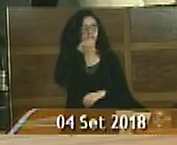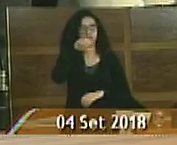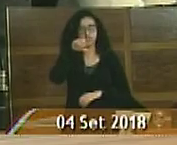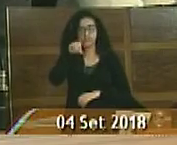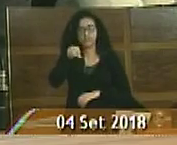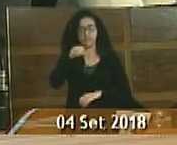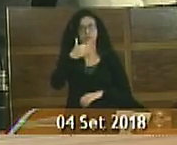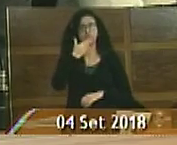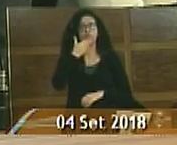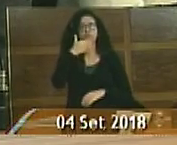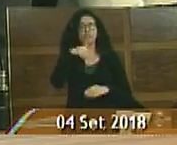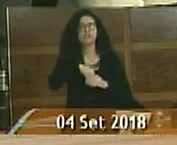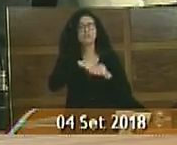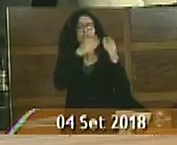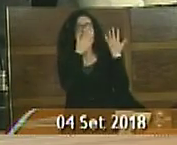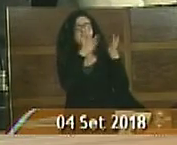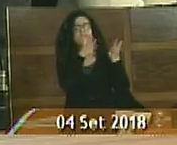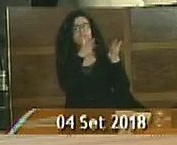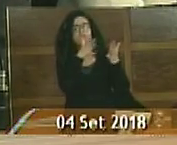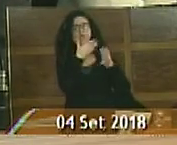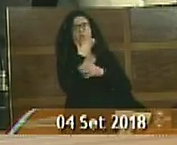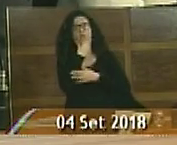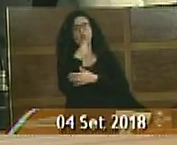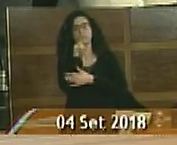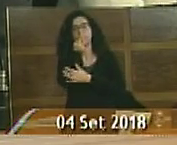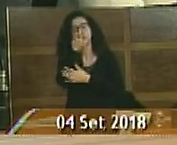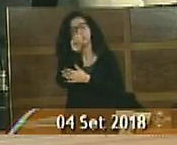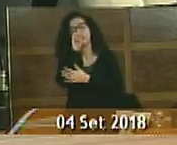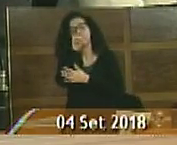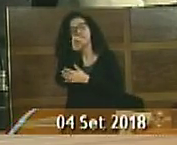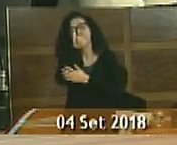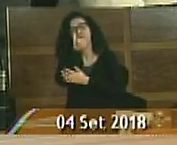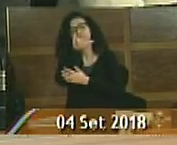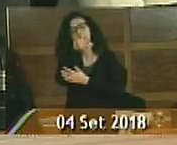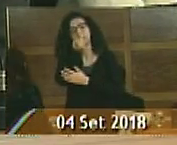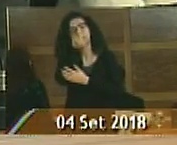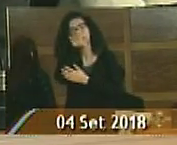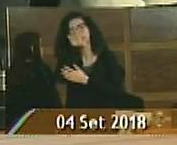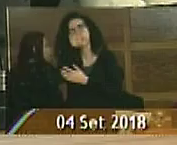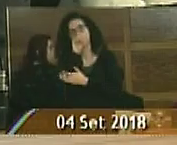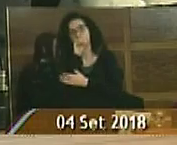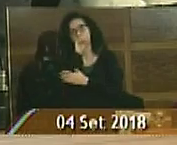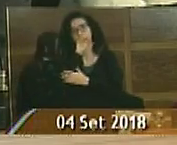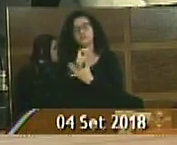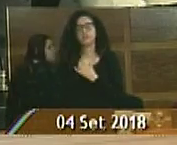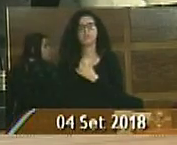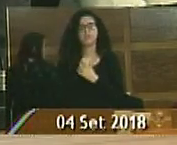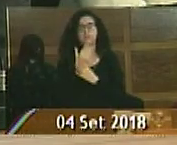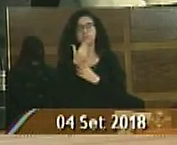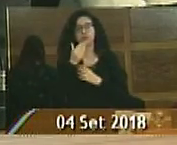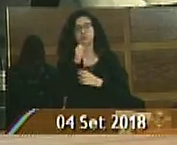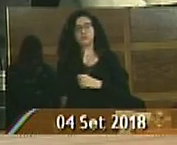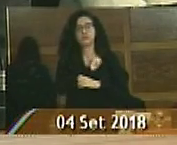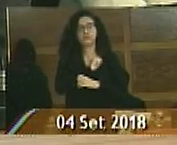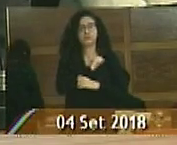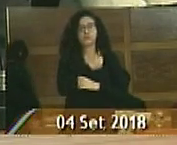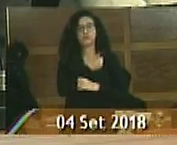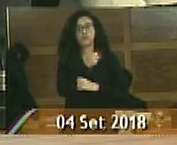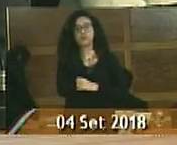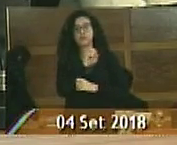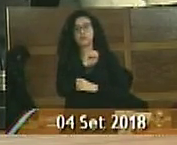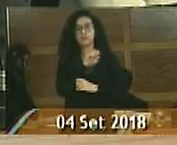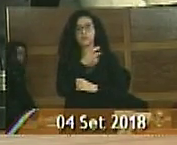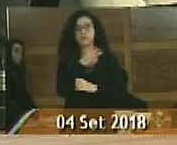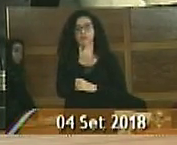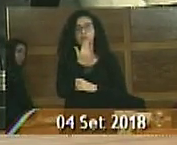109. Seja votada a moção de aplauso para o senhor Romildo Brito de Oliveira Fernandes. Indicação